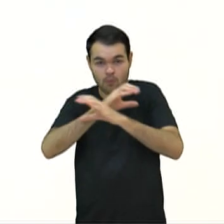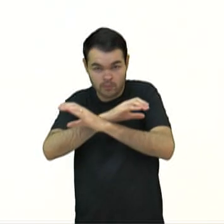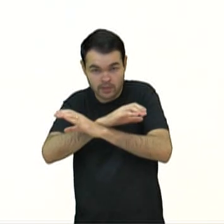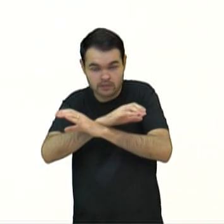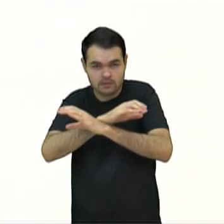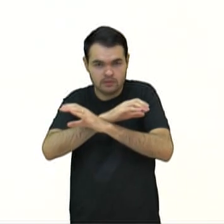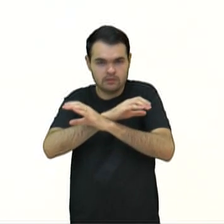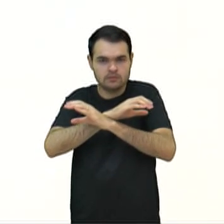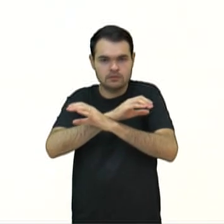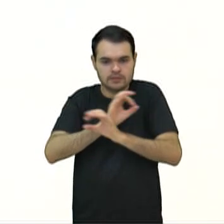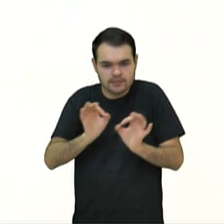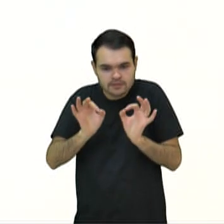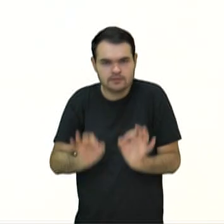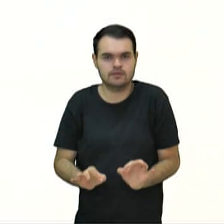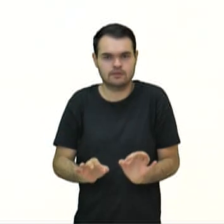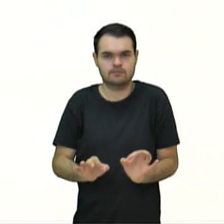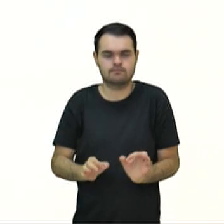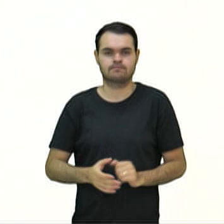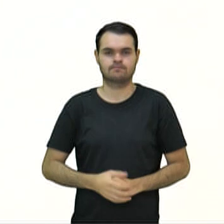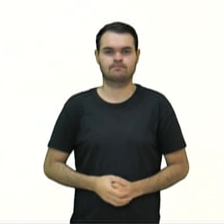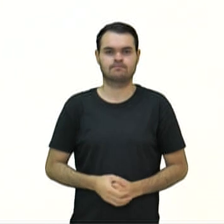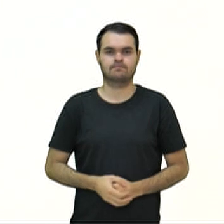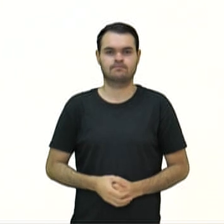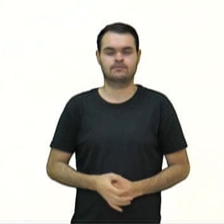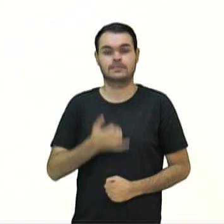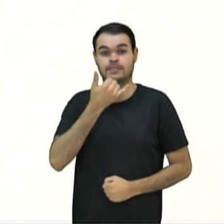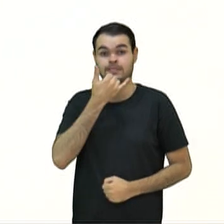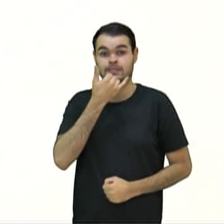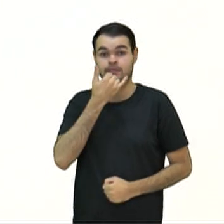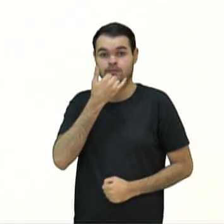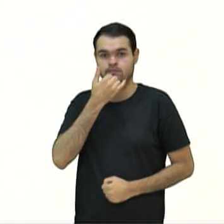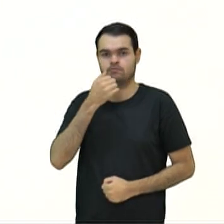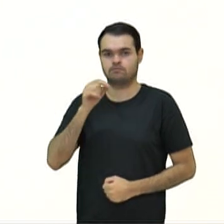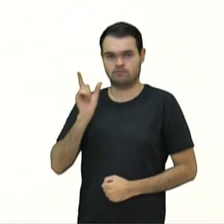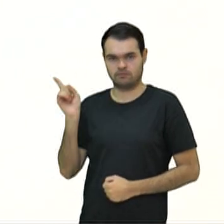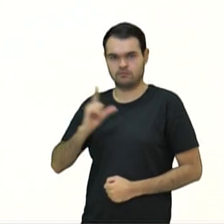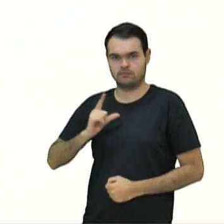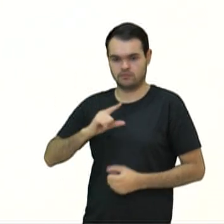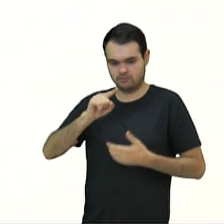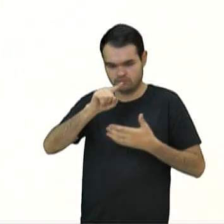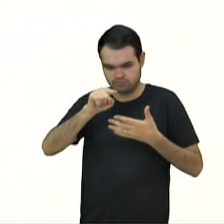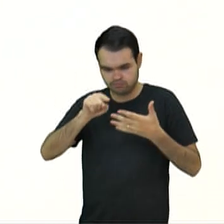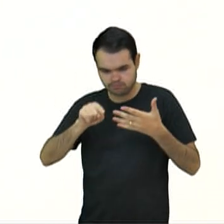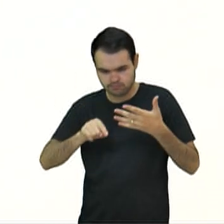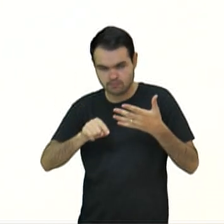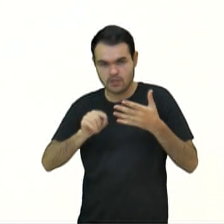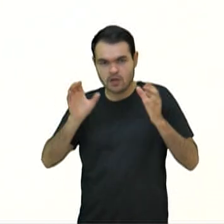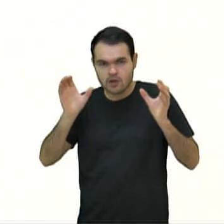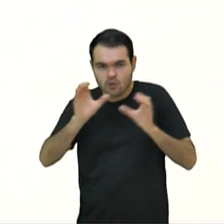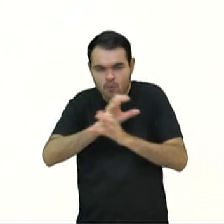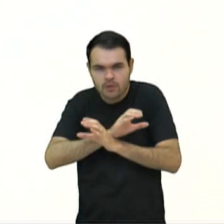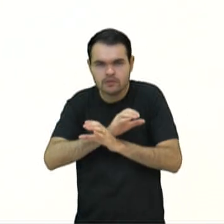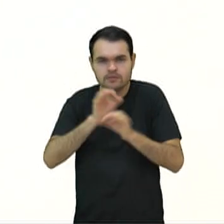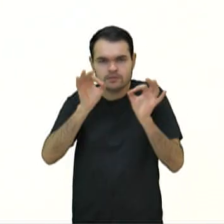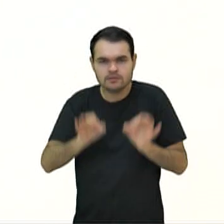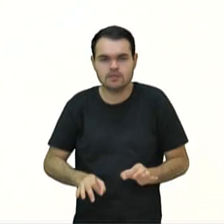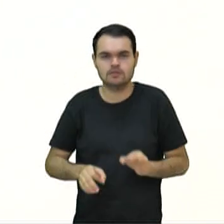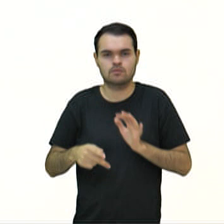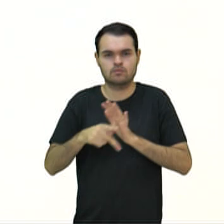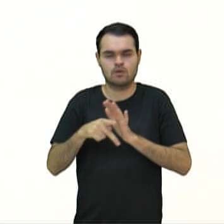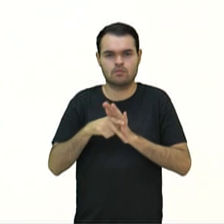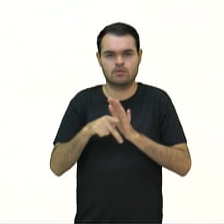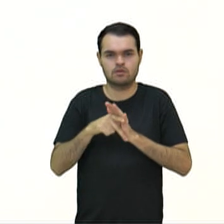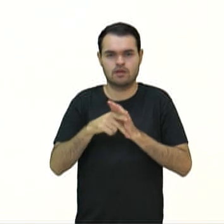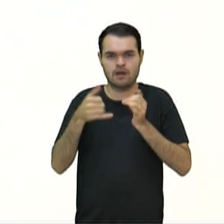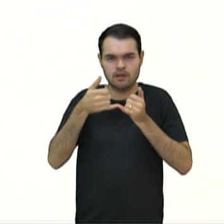completa de forma correta. Desculpa, assinale a alternativa que completa de forma correta a linha resultante